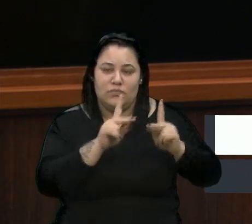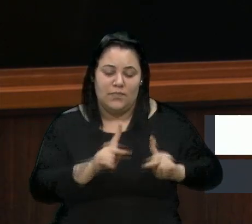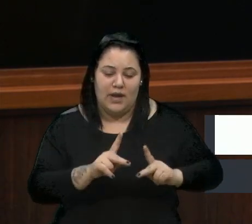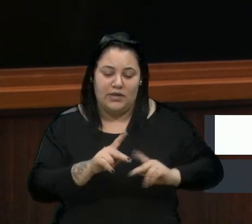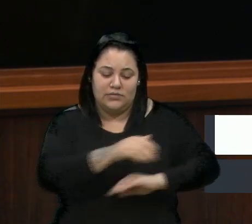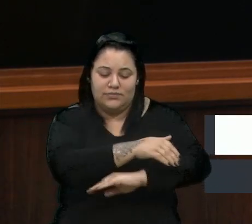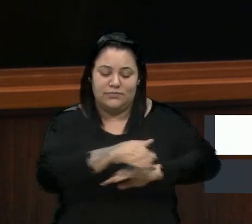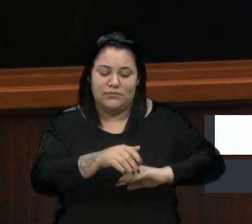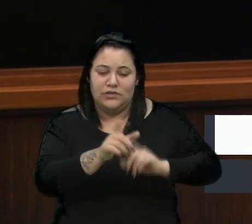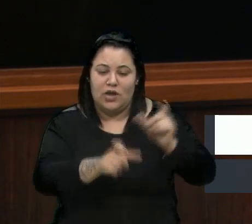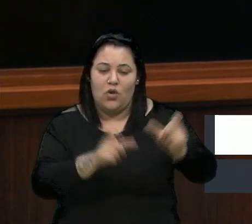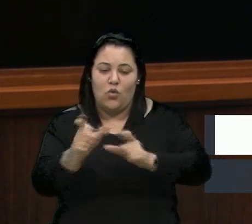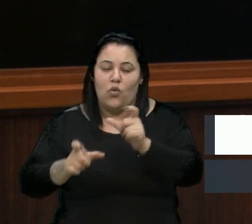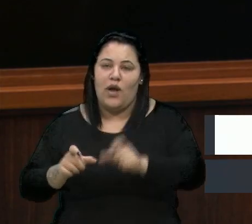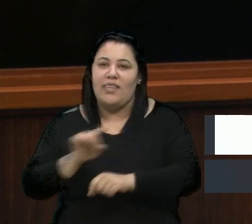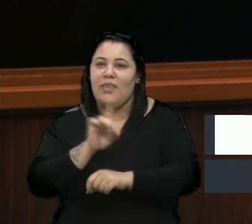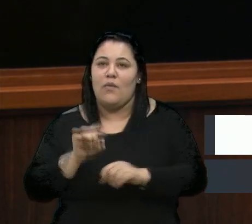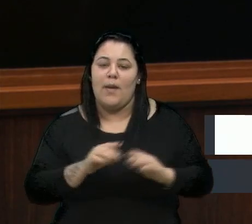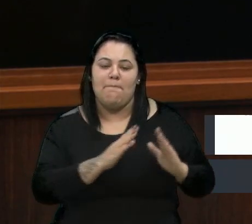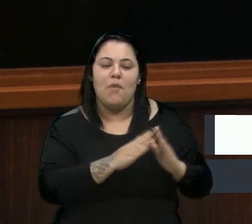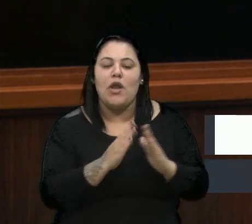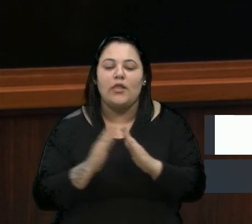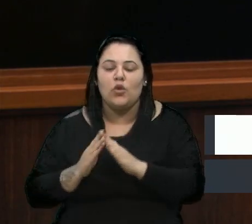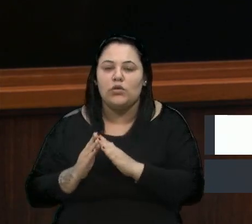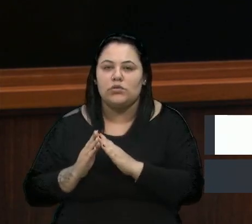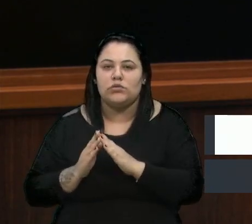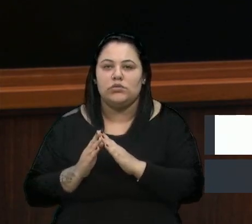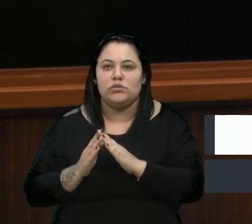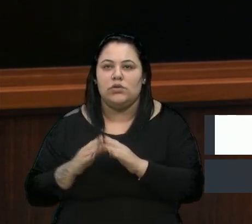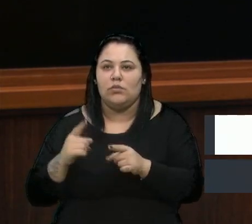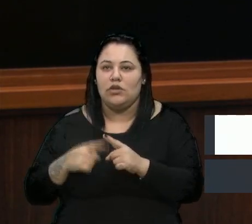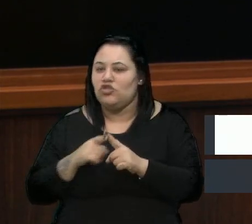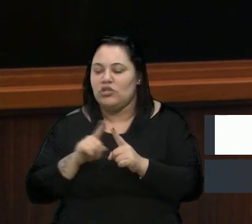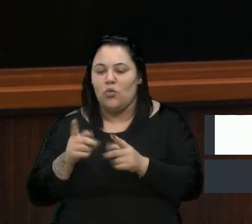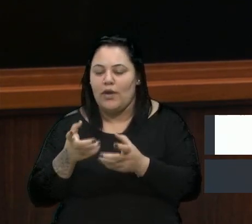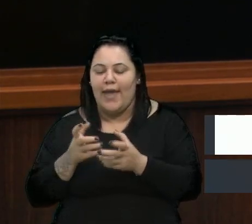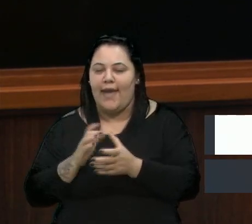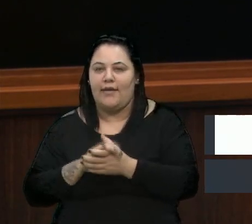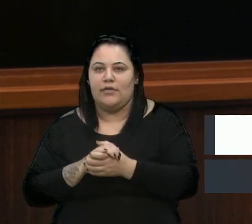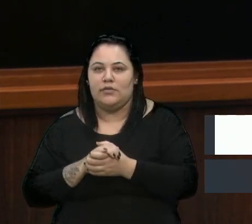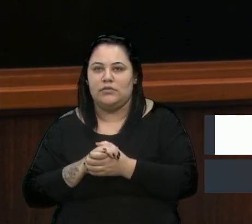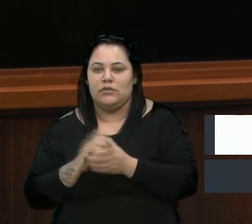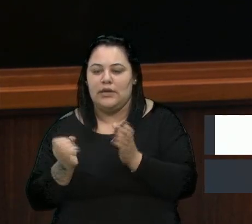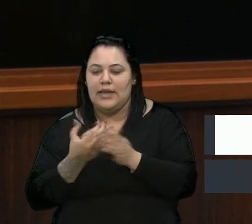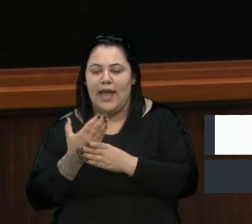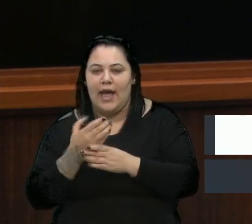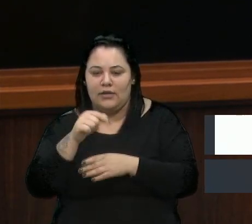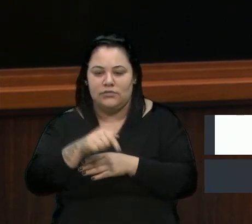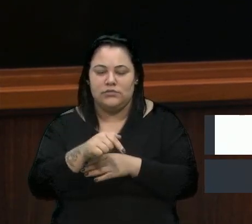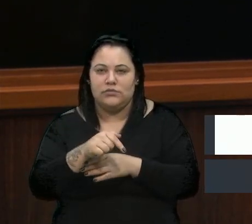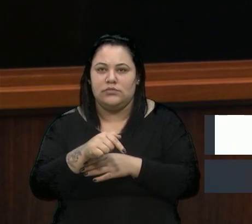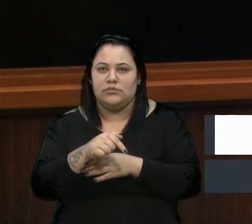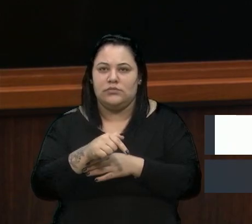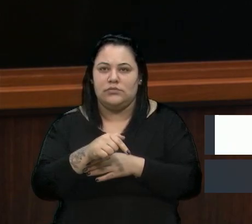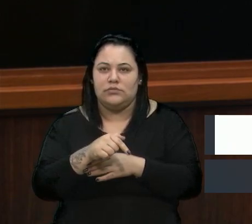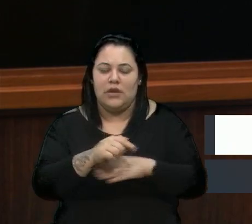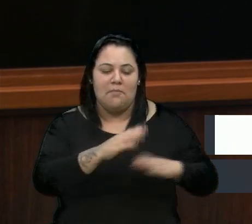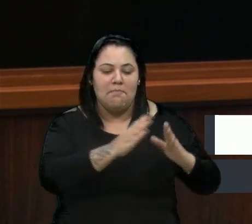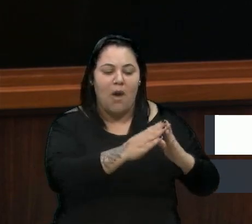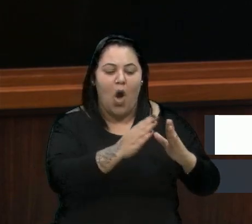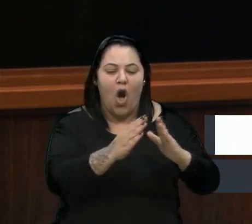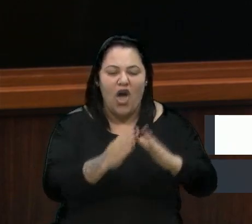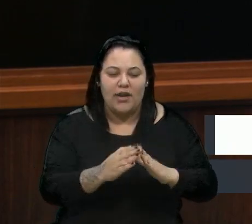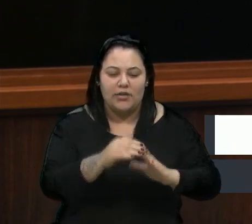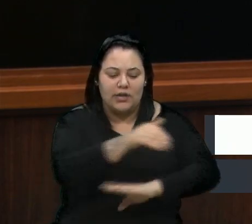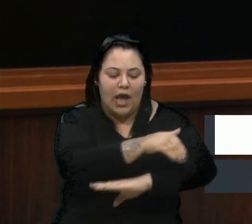rua, que não é morador de rua, né? Porque a gente não quer criar essa pecha que ele mora na rua e não tem saída. Ele é uma